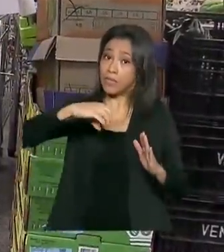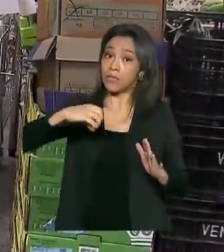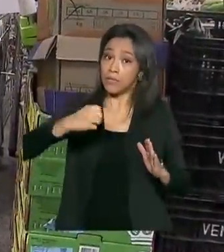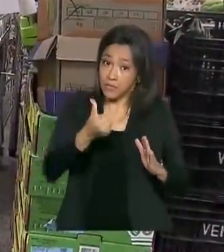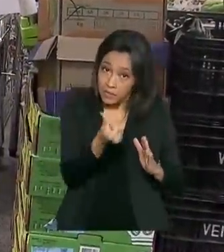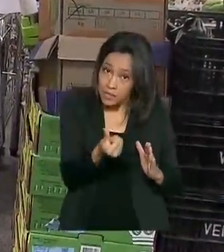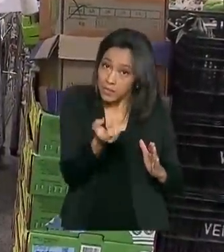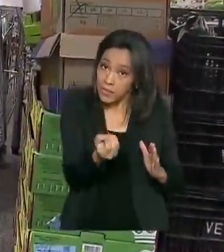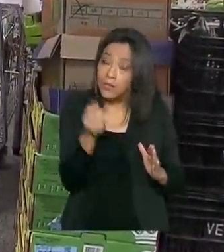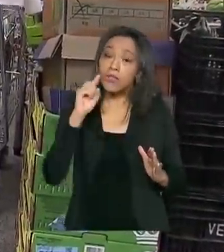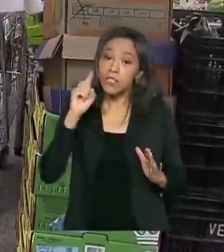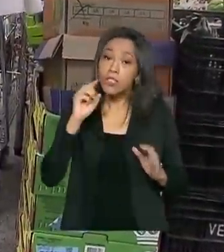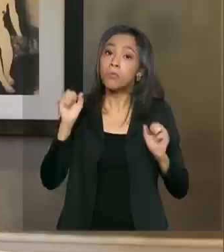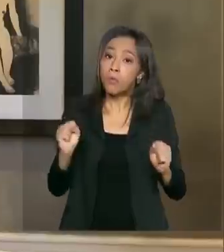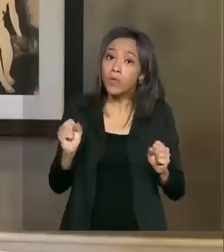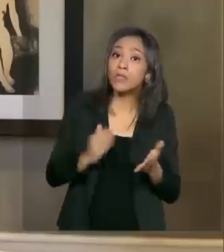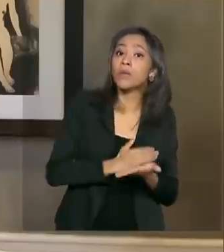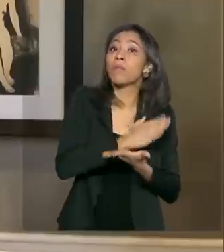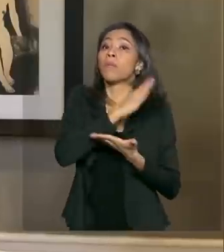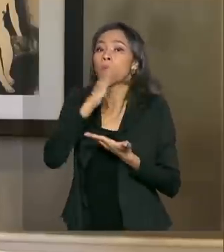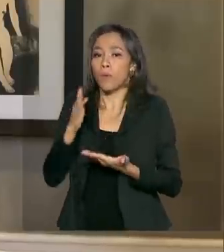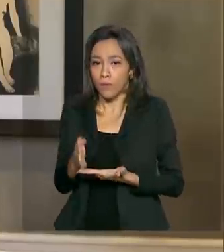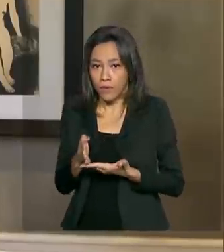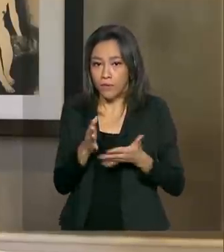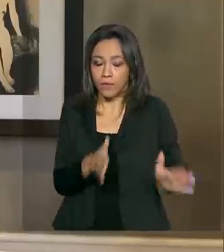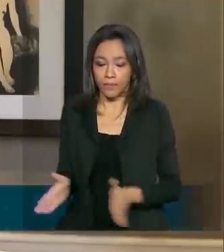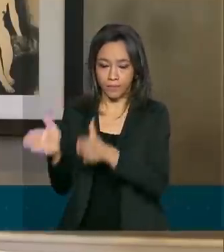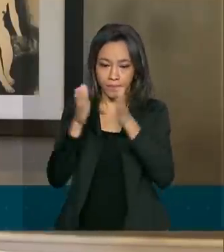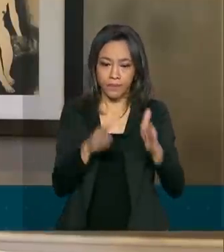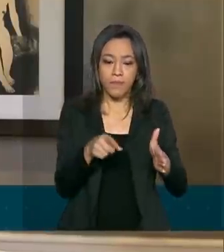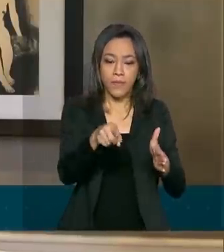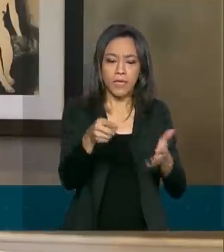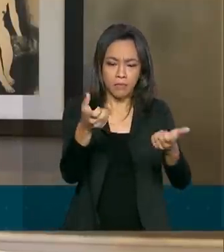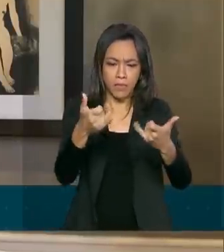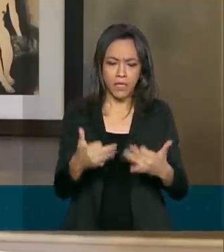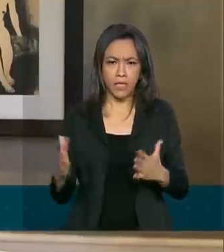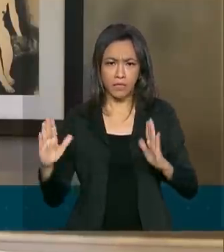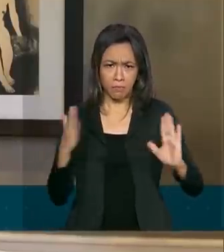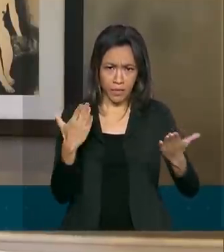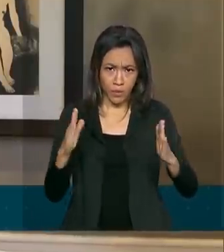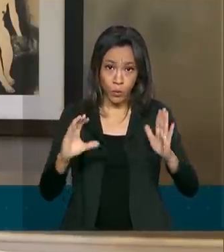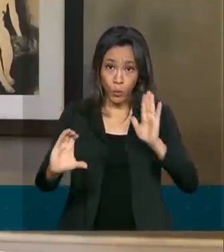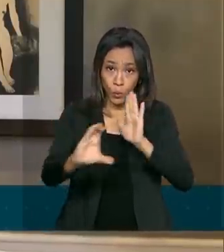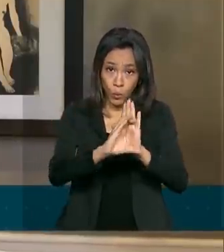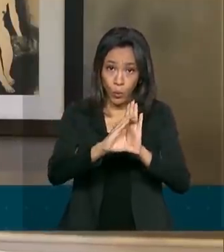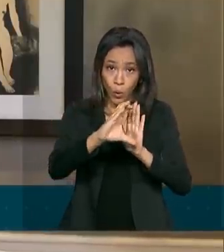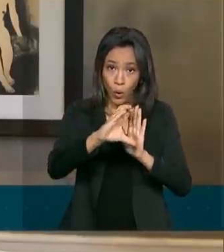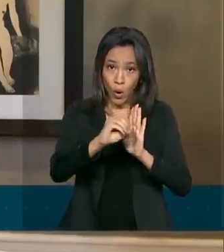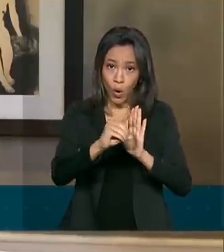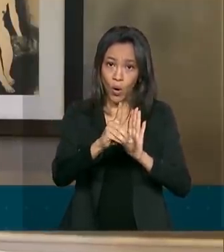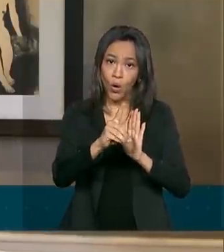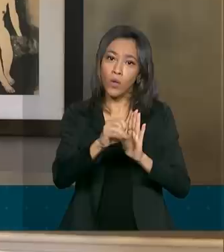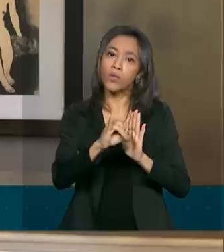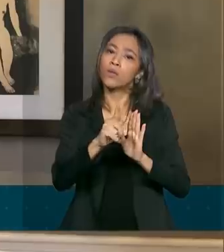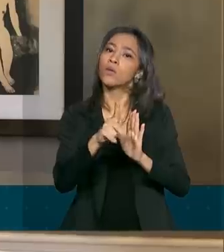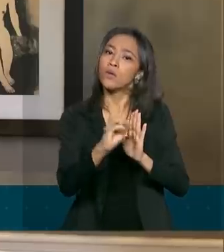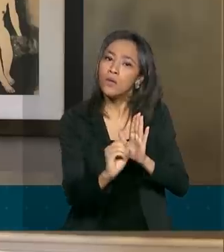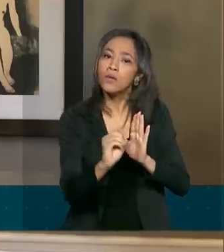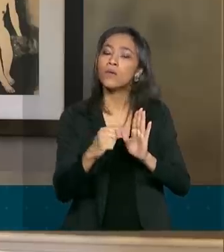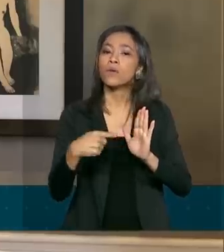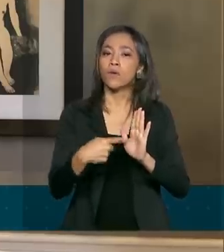e pode ser prorrogada. Em momentos de crise, o Código de Defesa do Consumidor proíbe aumentos